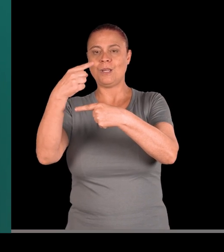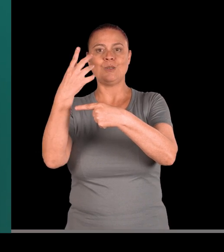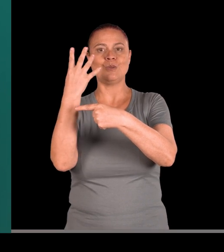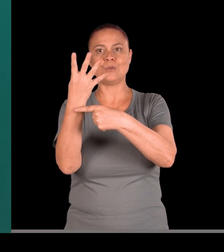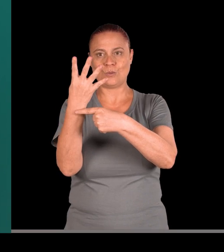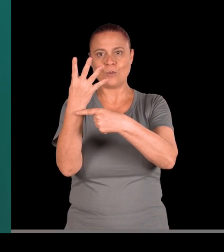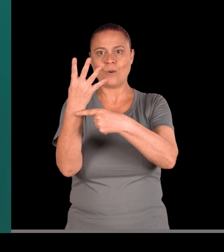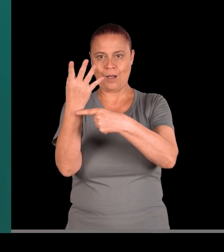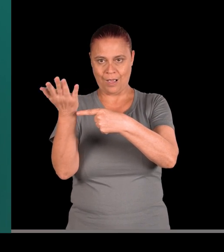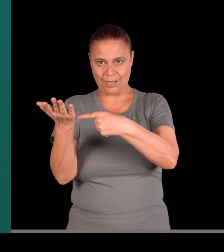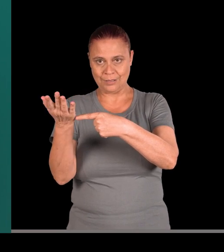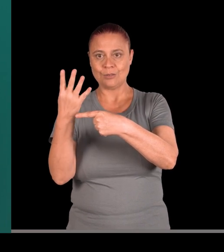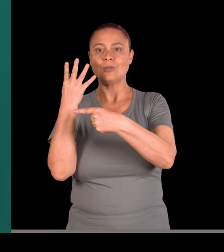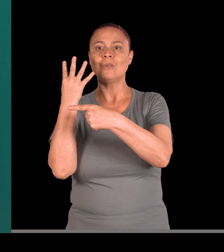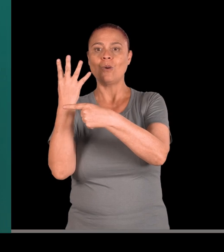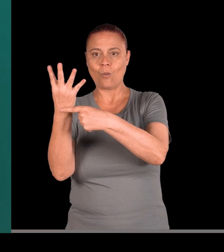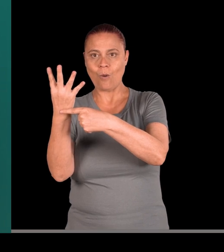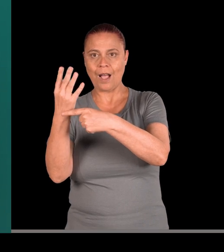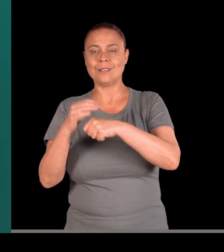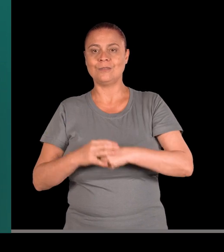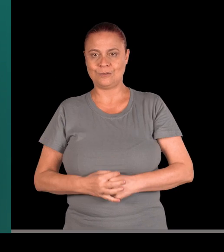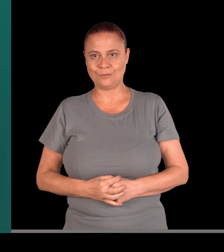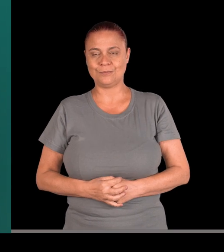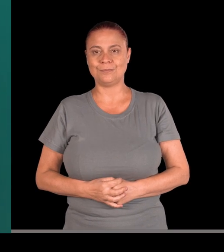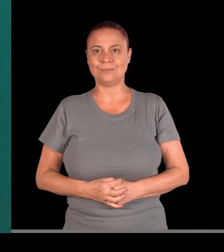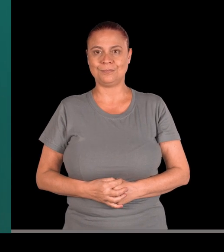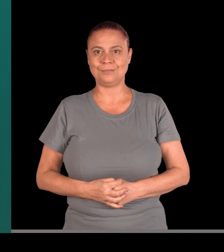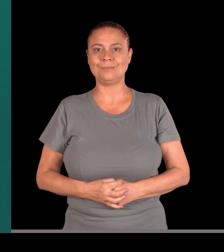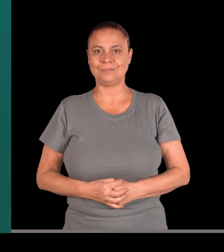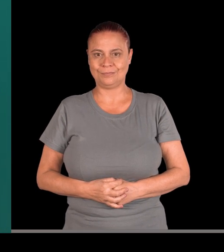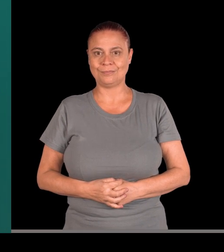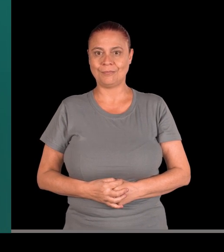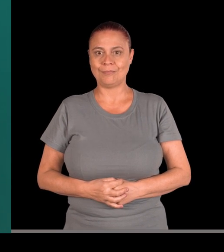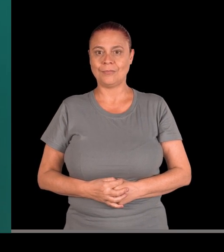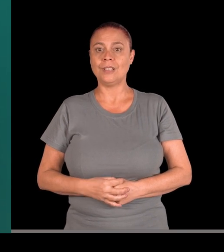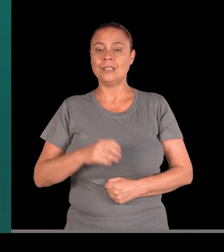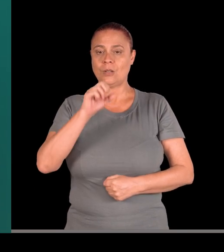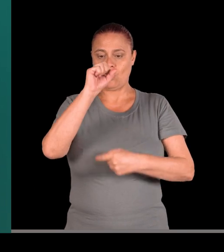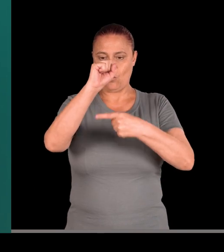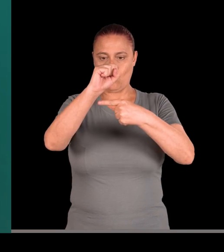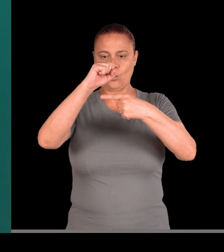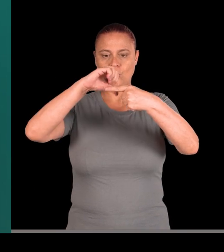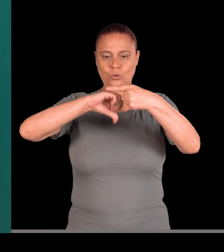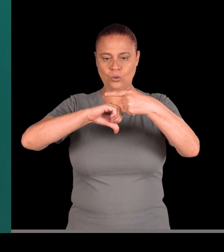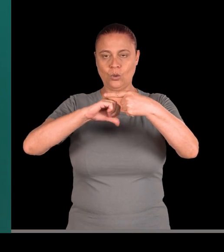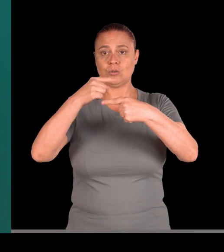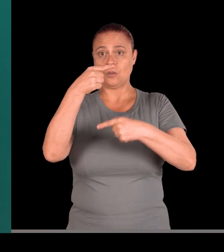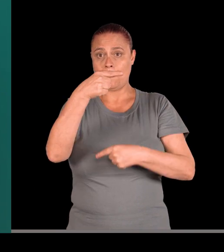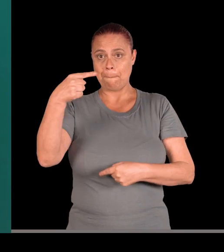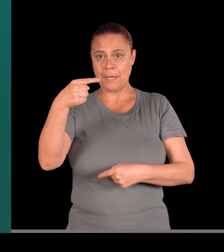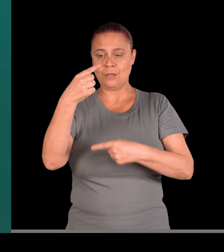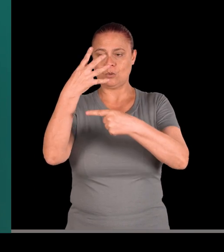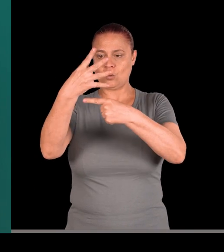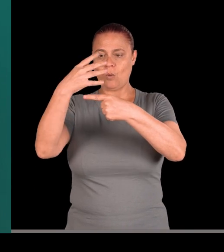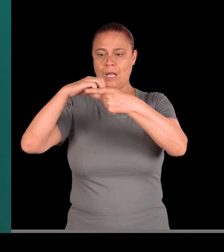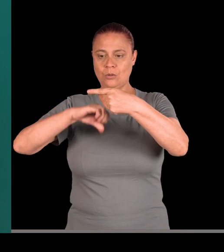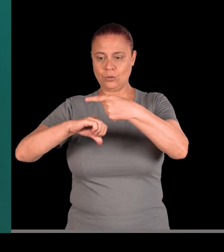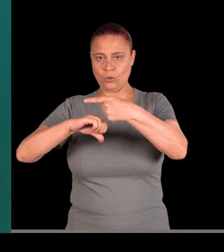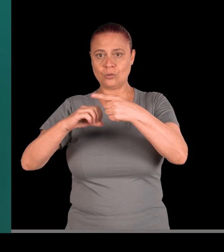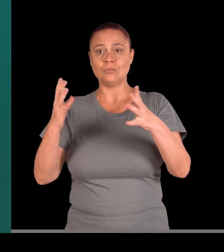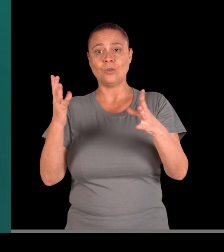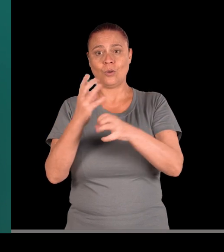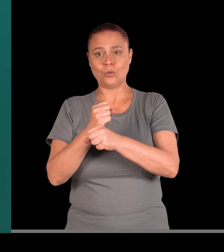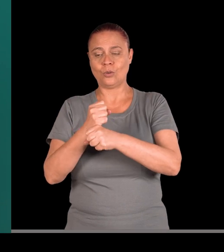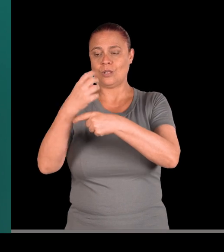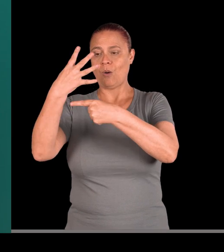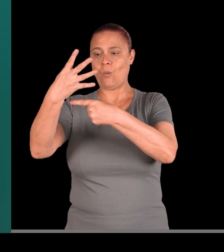os numeradores. 8 menos 4, 4. Então, 8 nonos menos 4 nonos vai